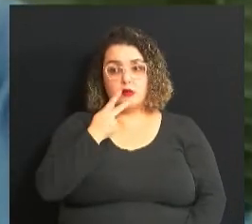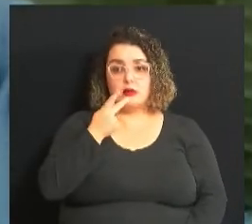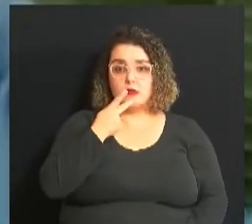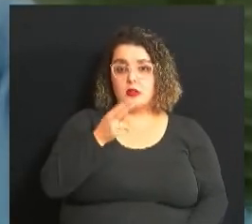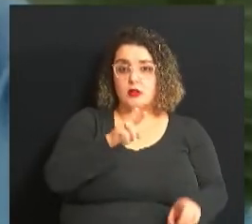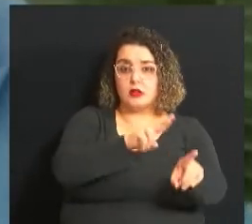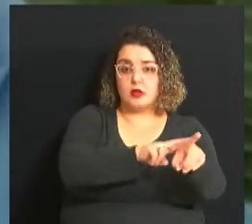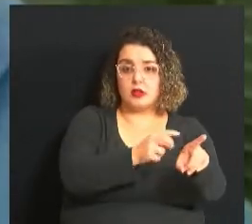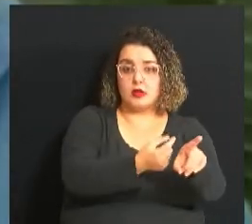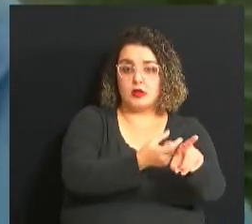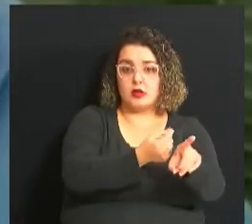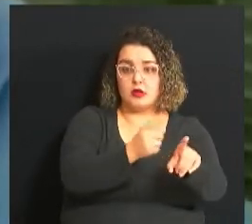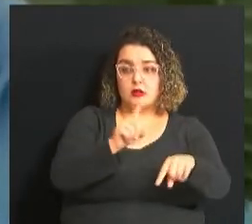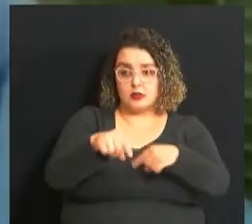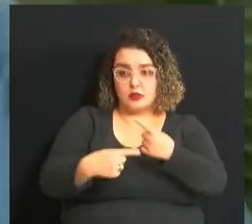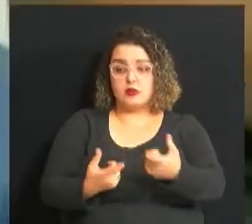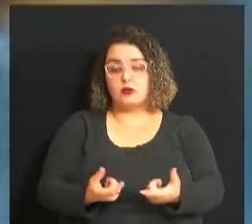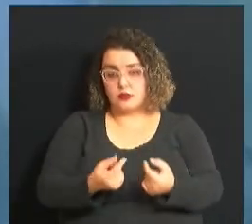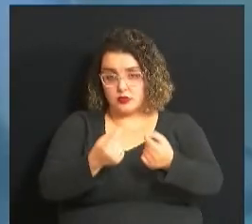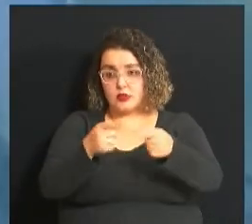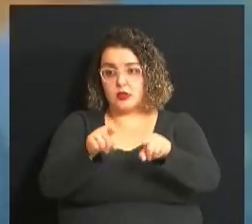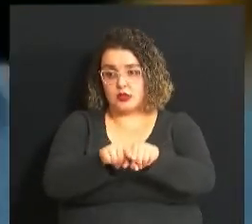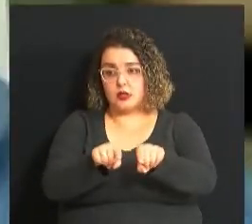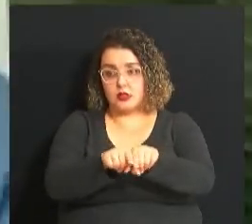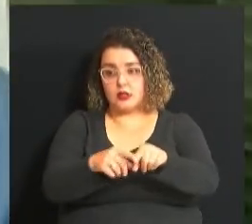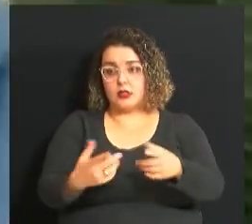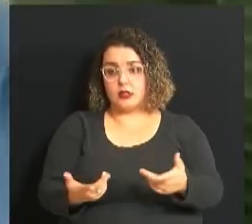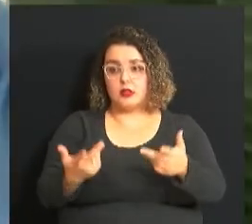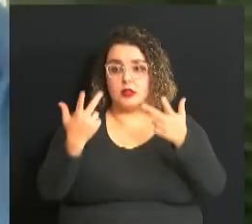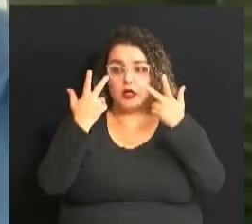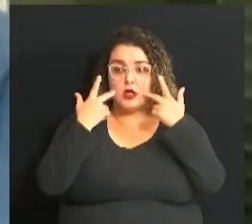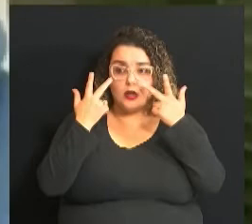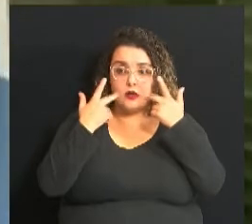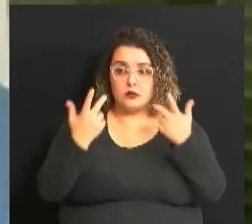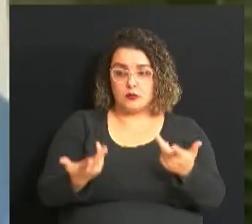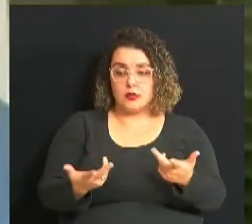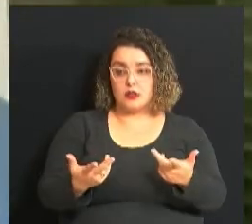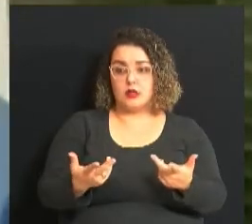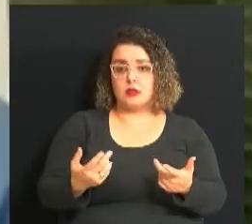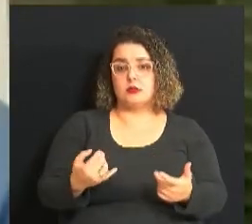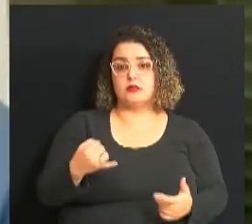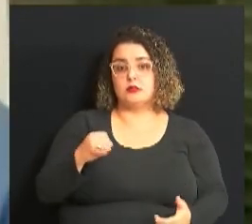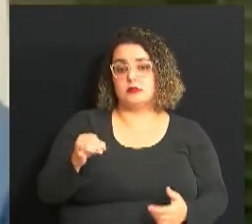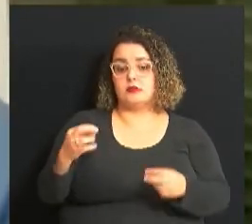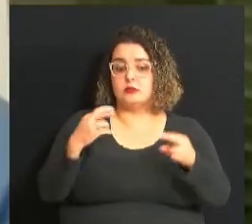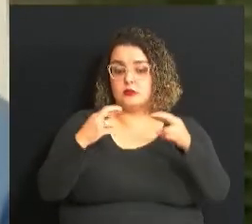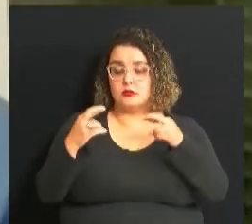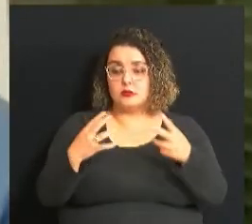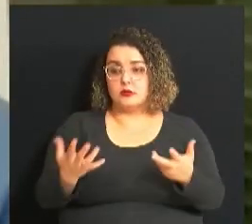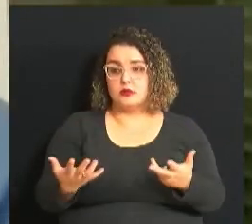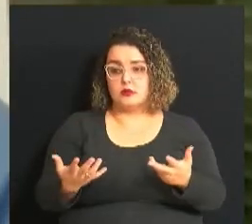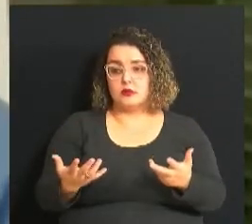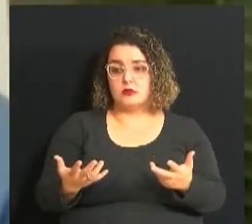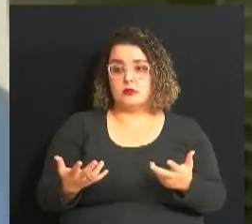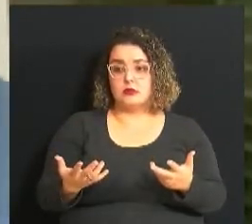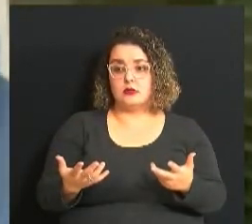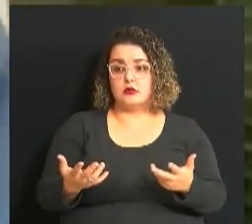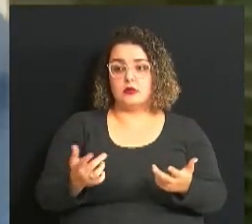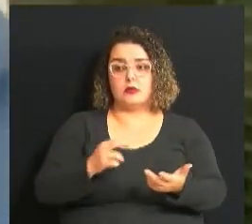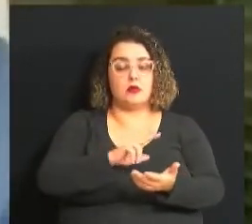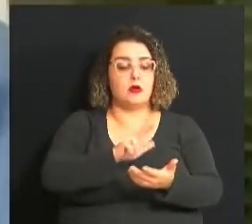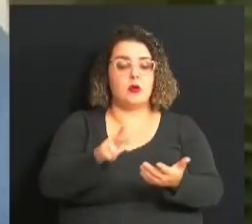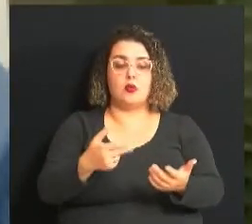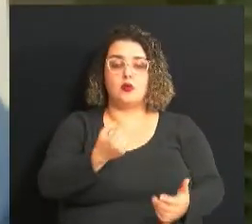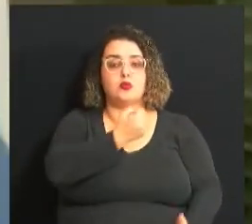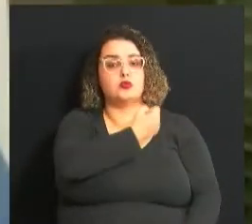isso acontece em outros cânceres também, né? E, geralmente, se a gente for levantar, o porcentão maior de homens.